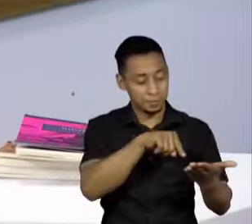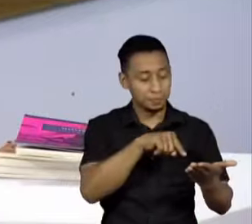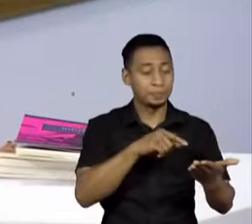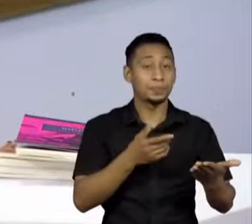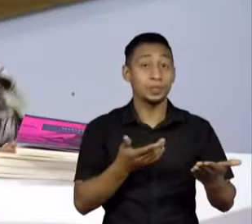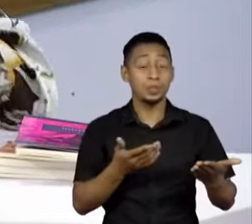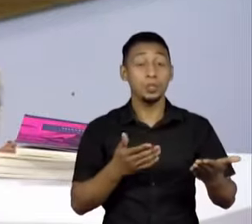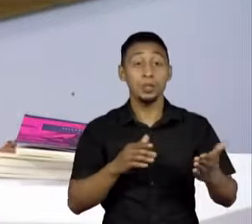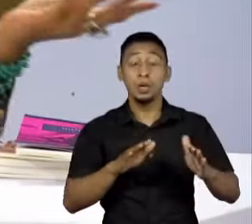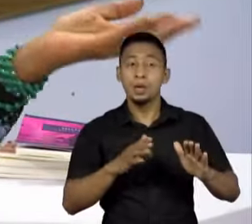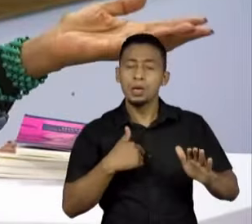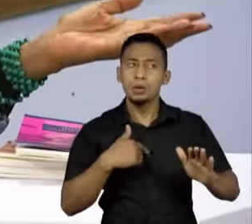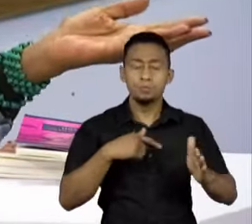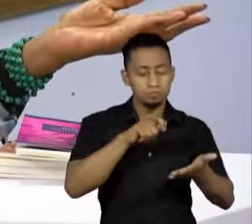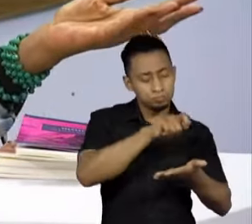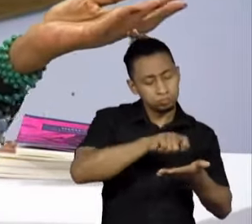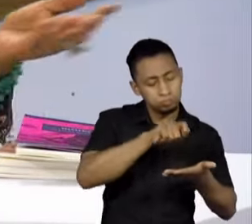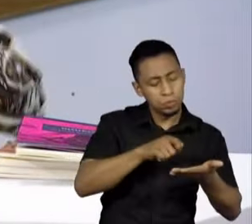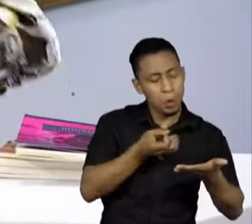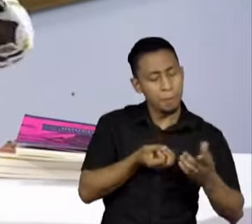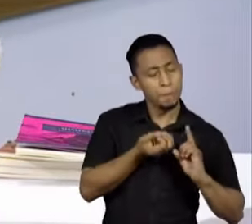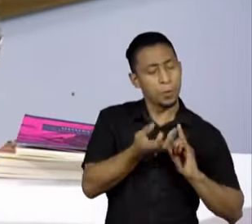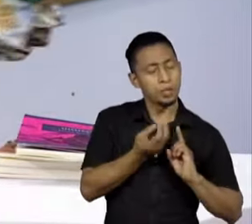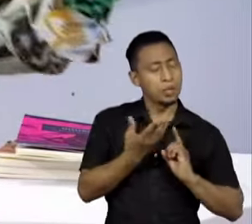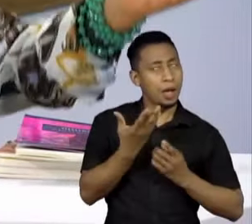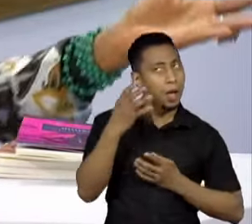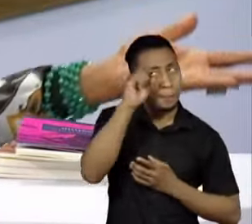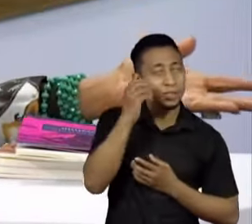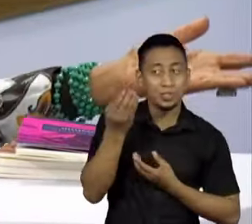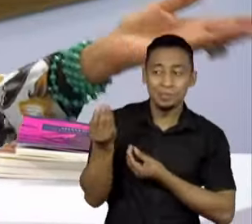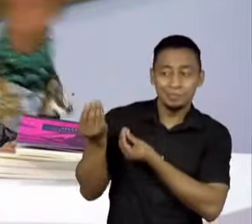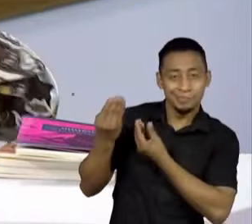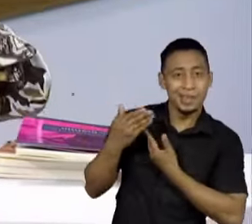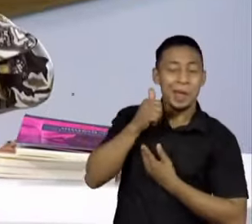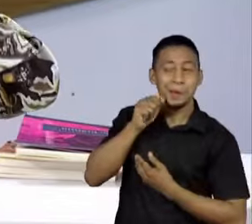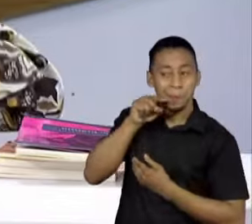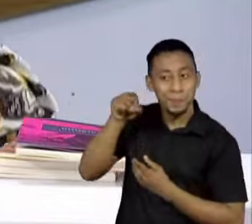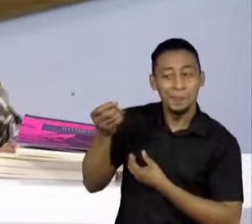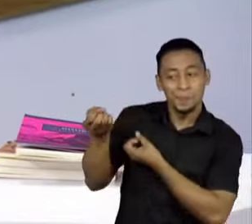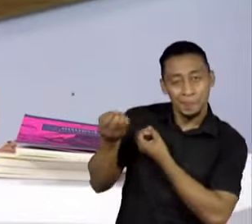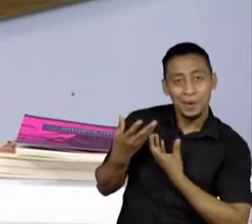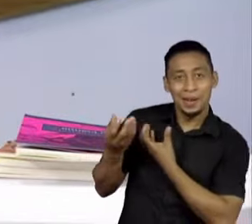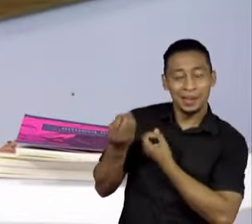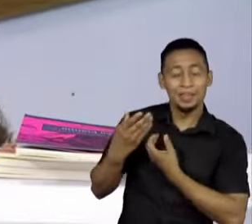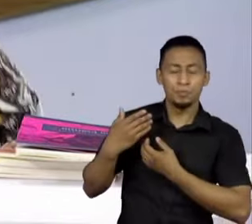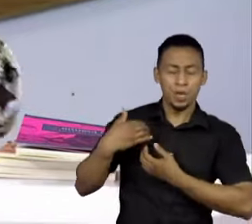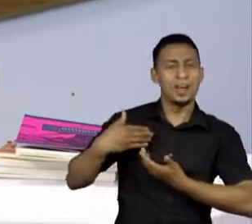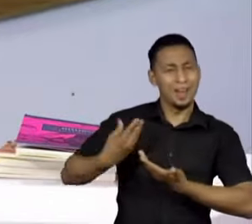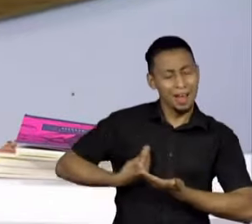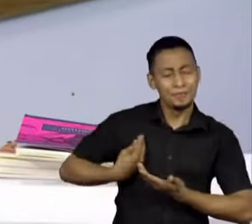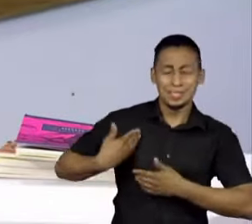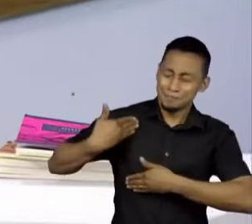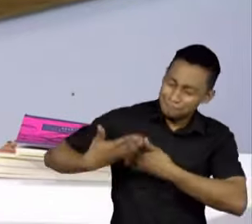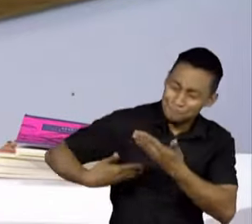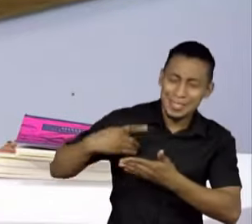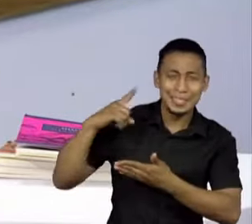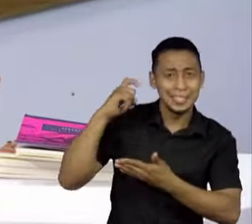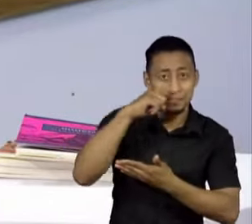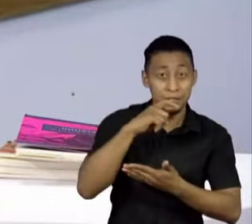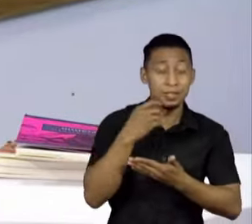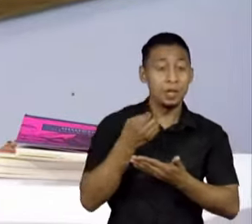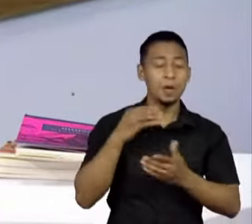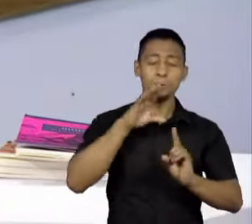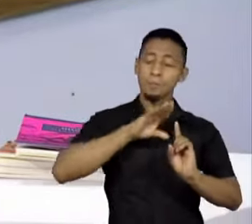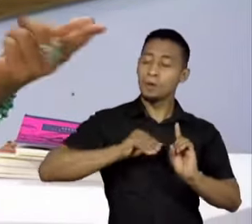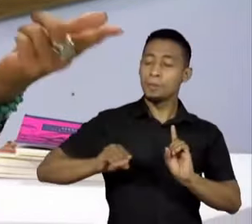minha poesia aprendi foi de mãe, mulher de pôr reparo nas coisas e de assuntar a vida. A brandura de minha